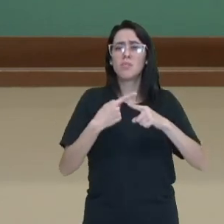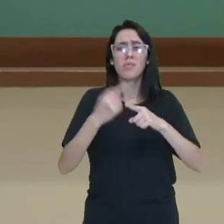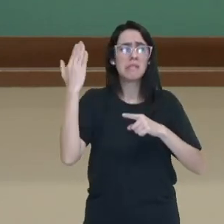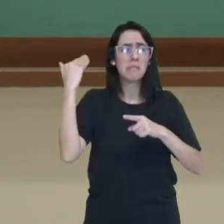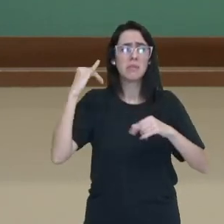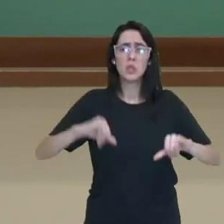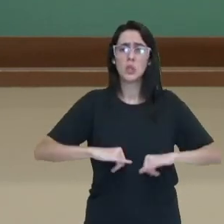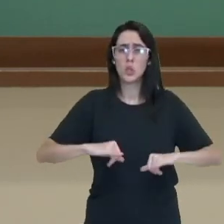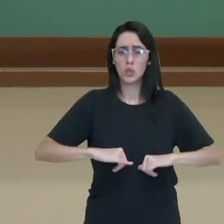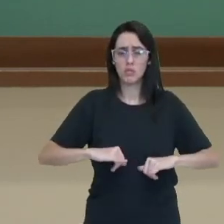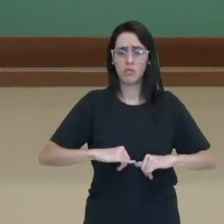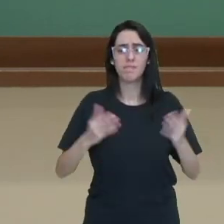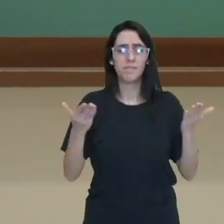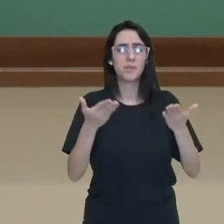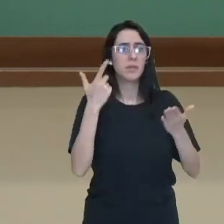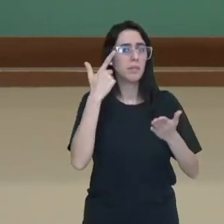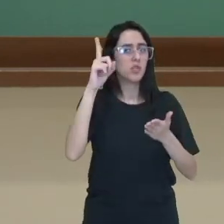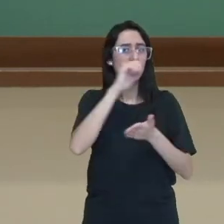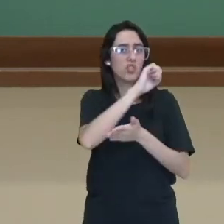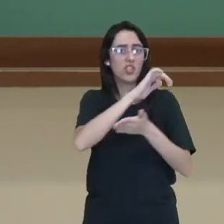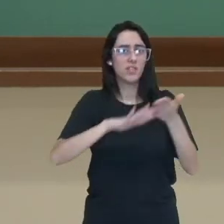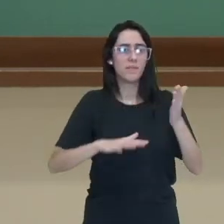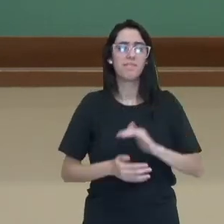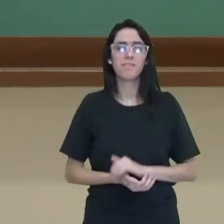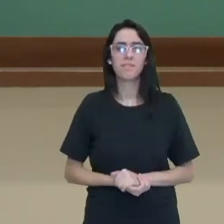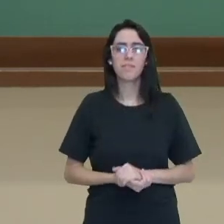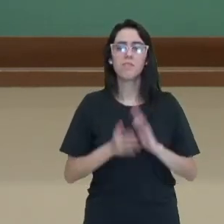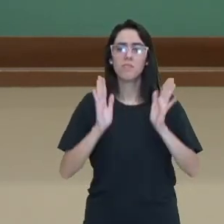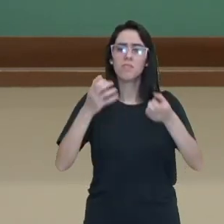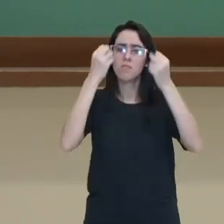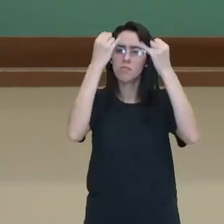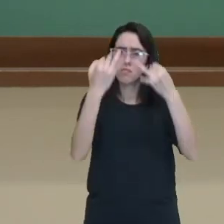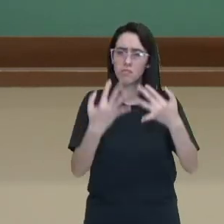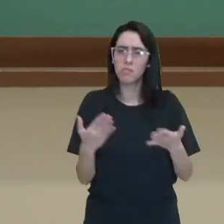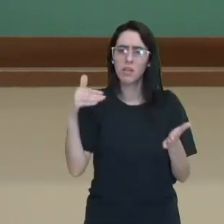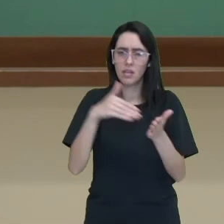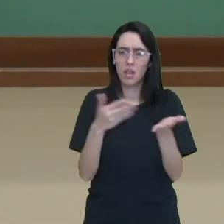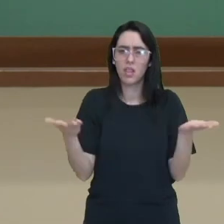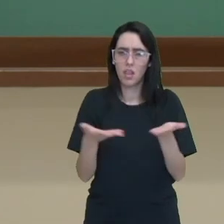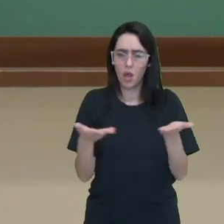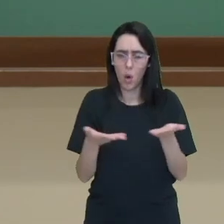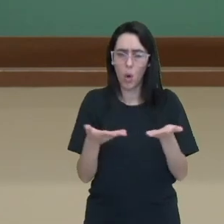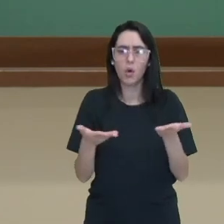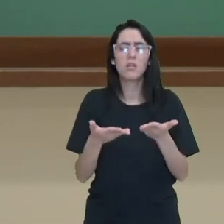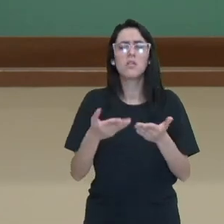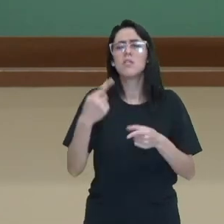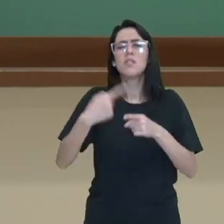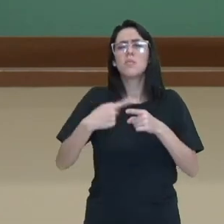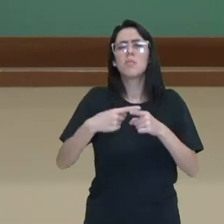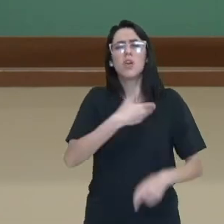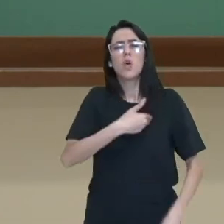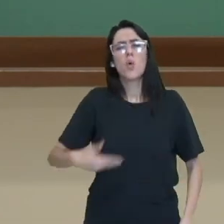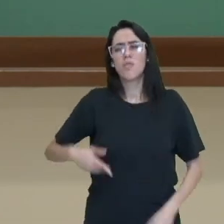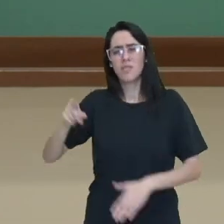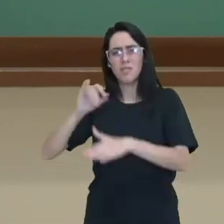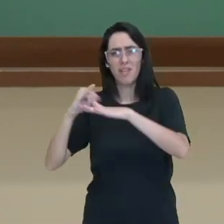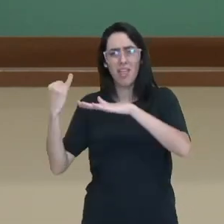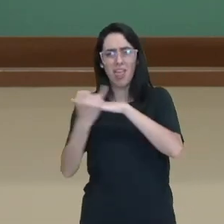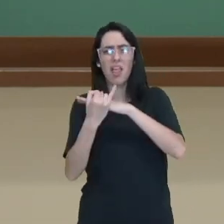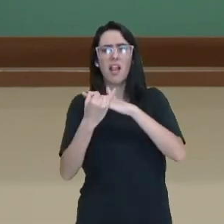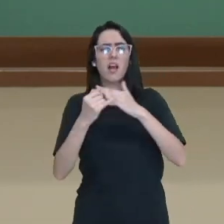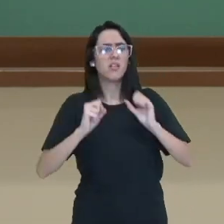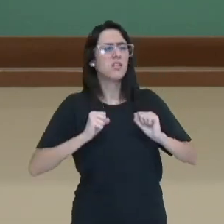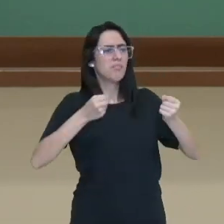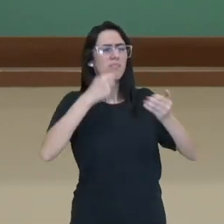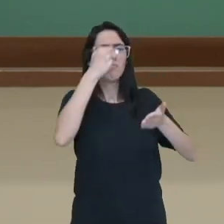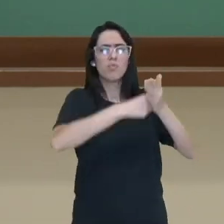testes. Vamos para mais uma atividade. Com base no que foi visto até agora, por qual motivo o governo das Ilhas Marshall moveu uma ação